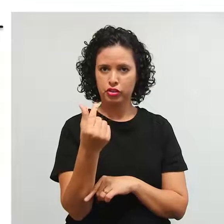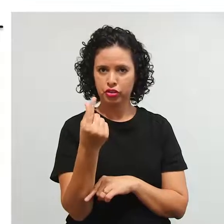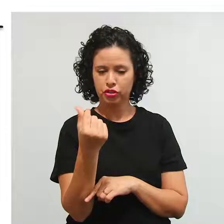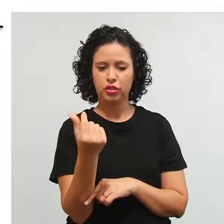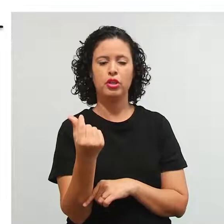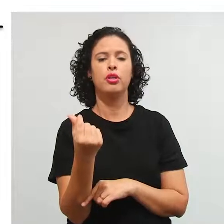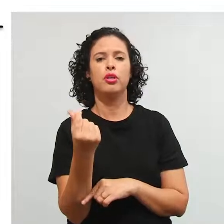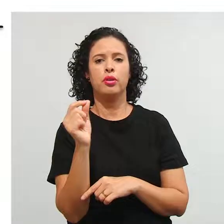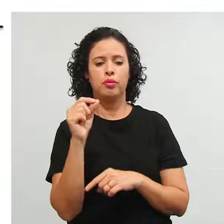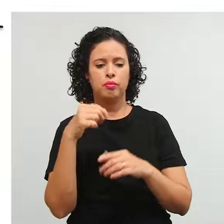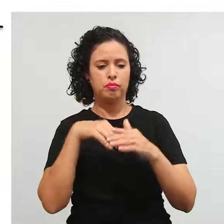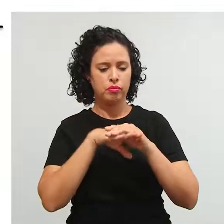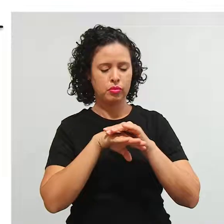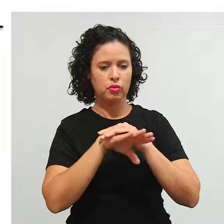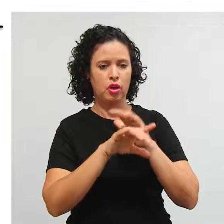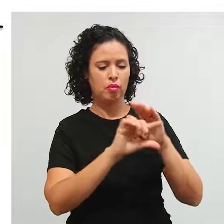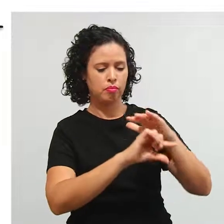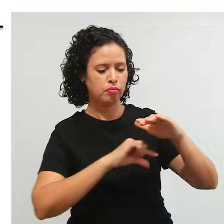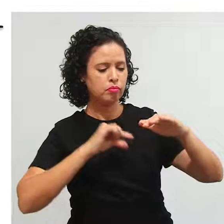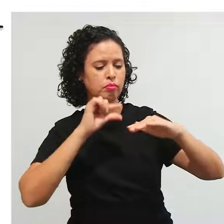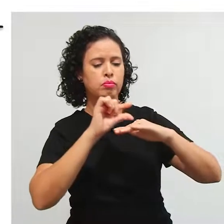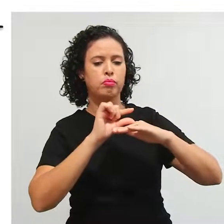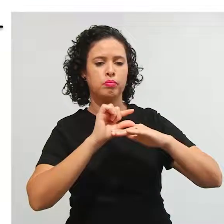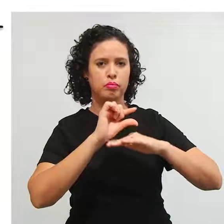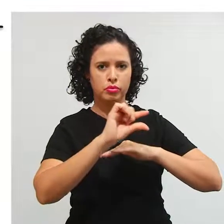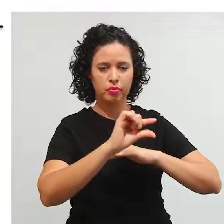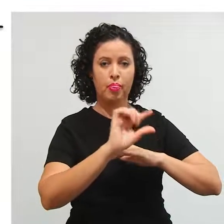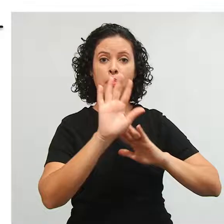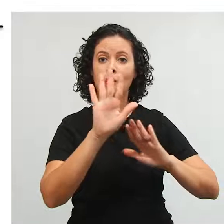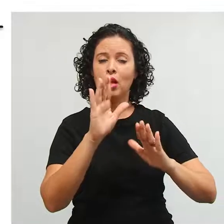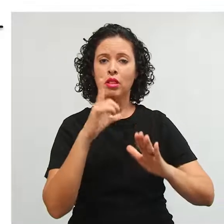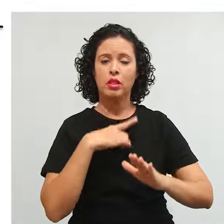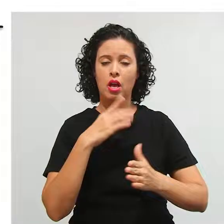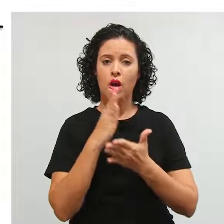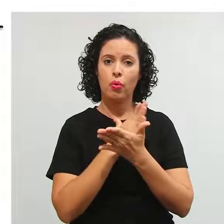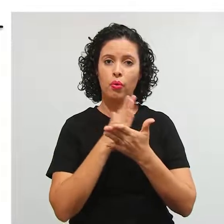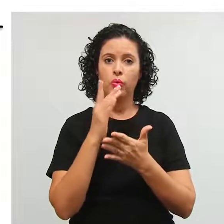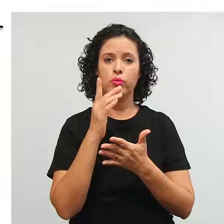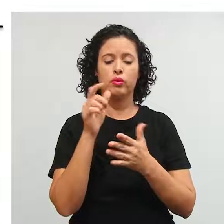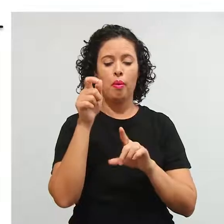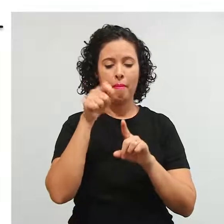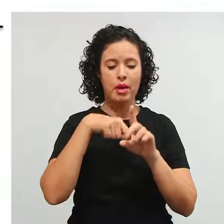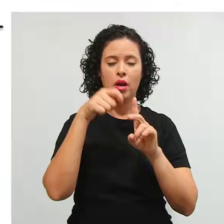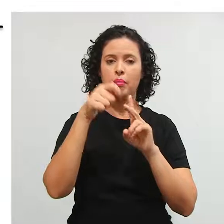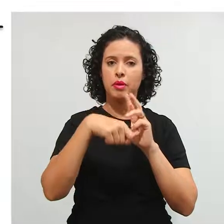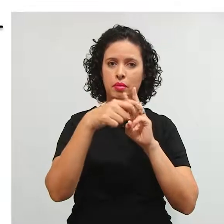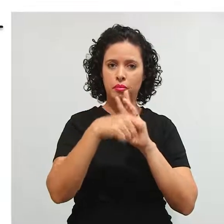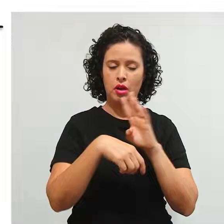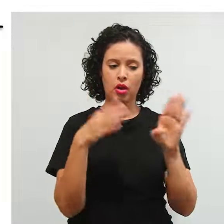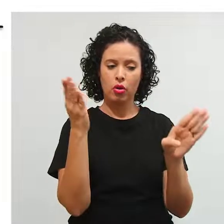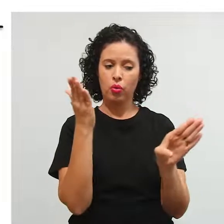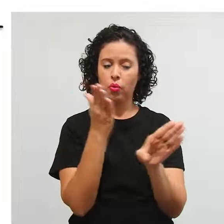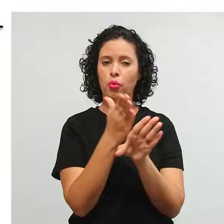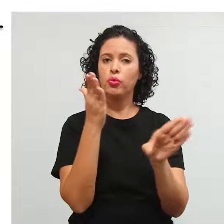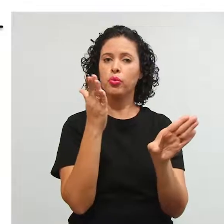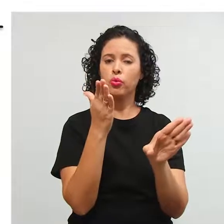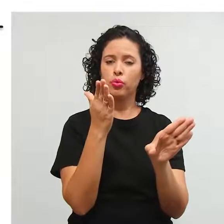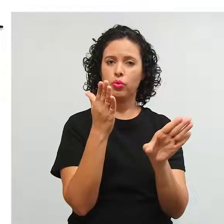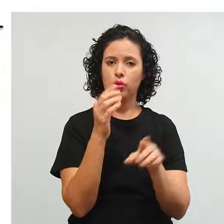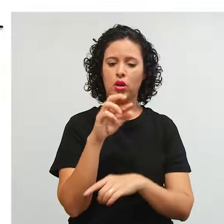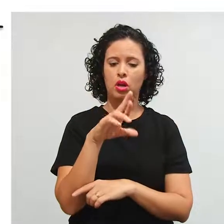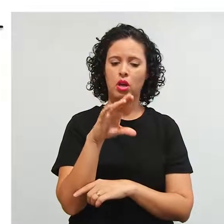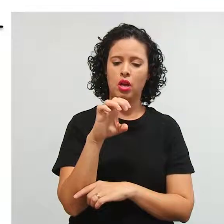somente a partir de determinados meses do ano, que eu verifiquei que o montante da